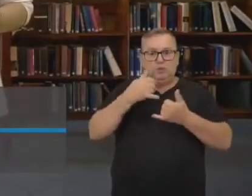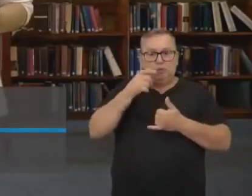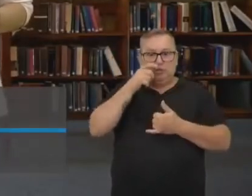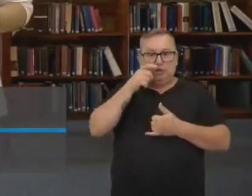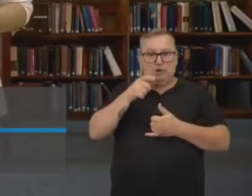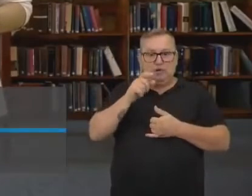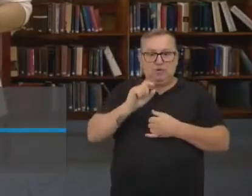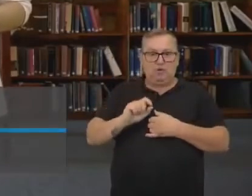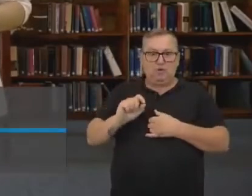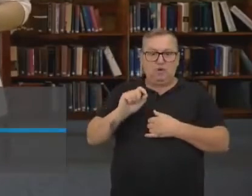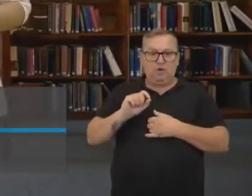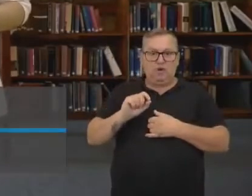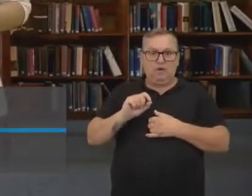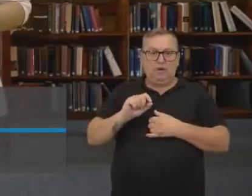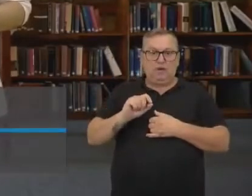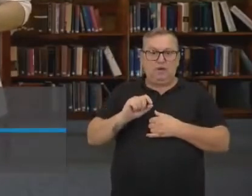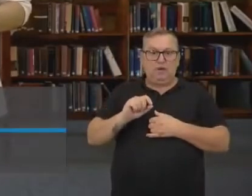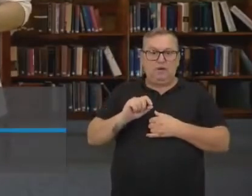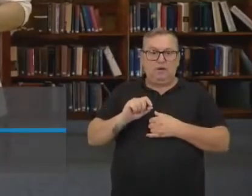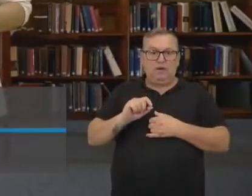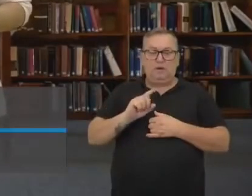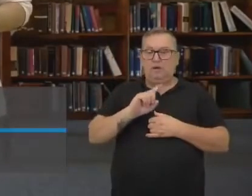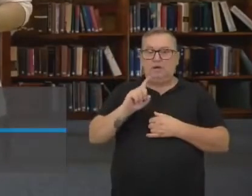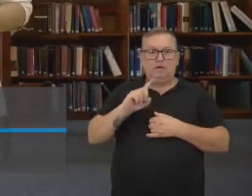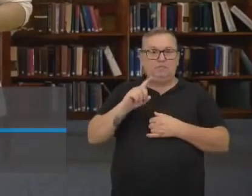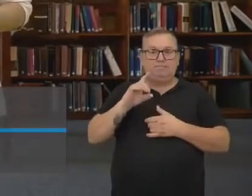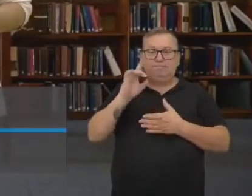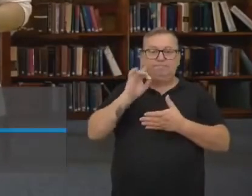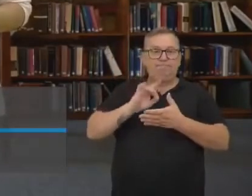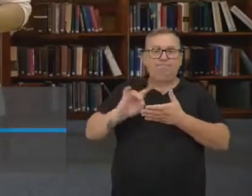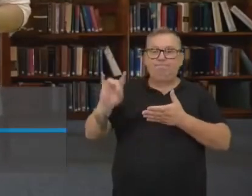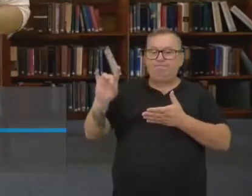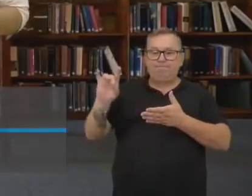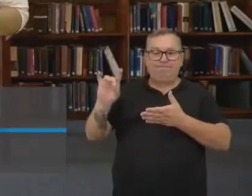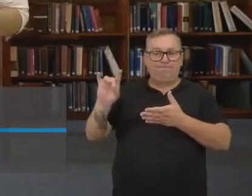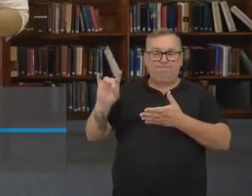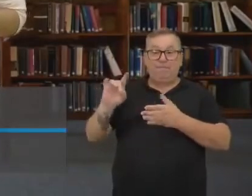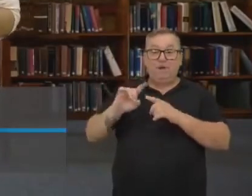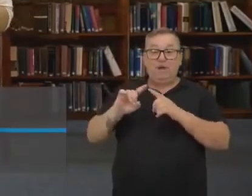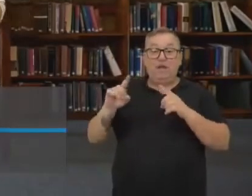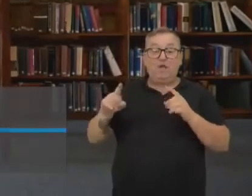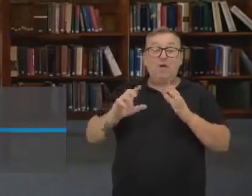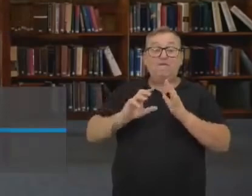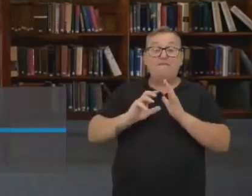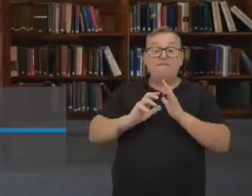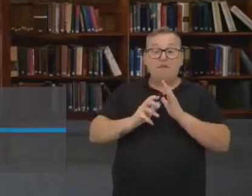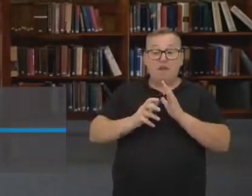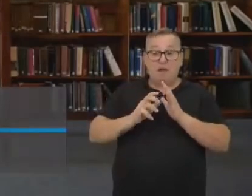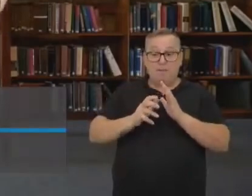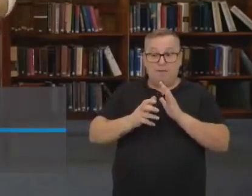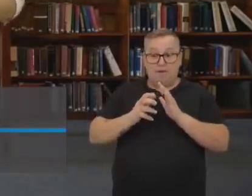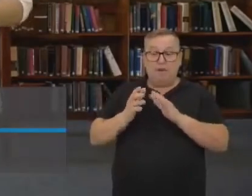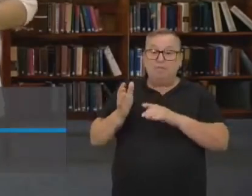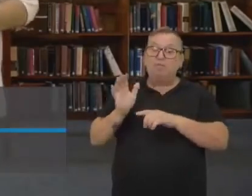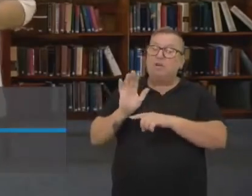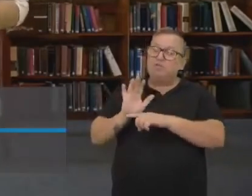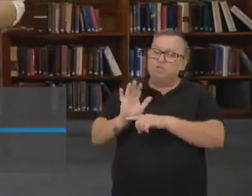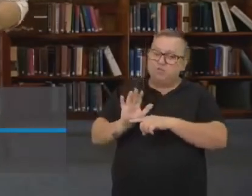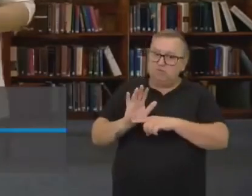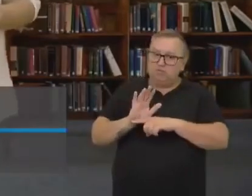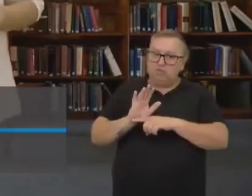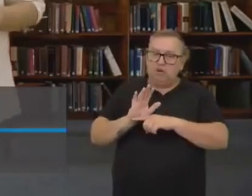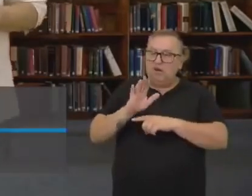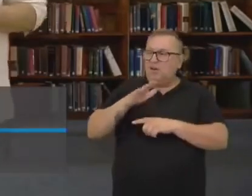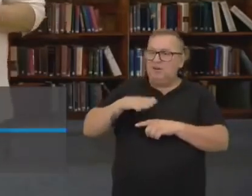do jogo é que ele não é adversário dos jogadores. Ele é uma ferramenta para que a história aconteça e todo mundo